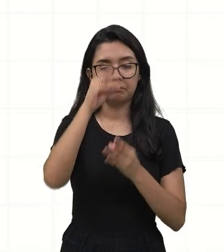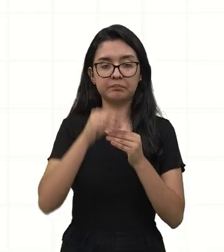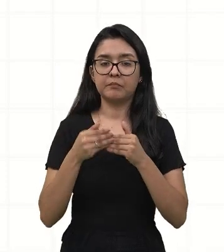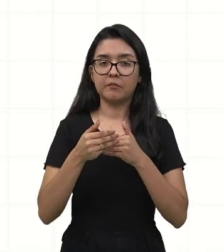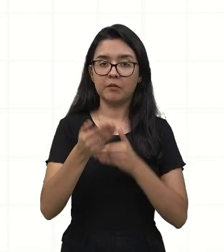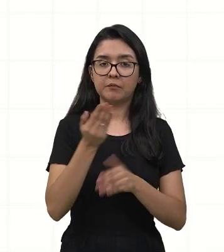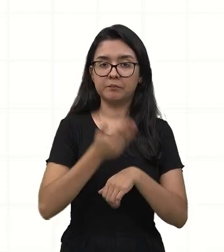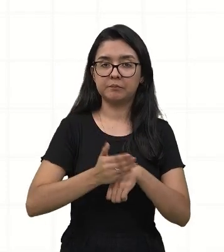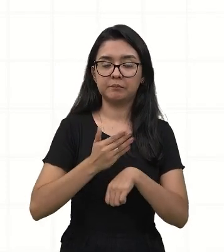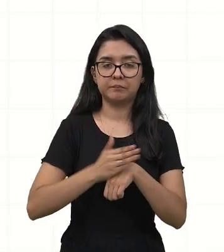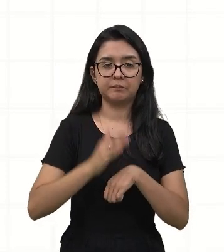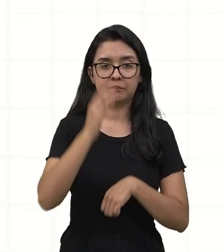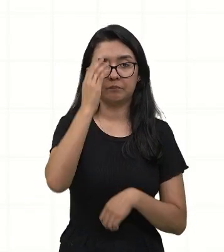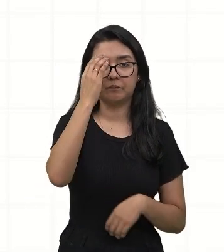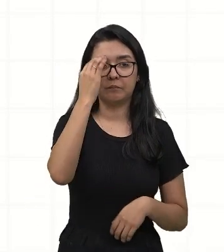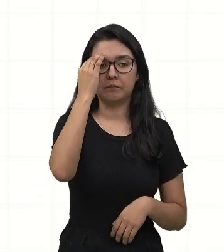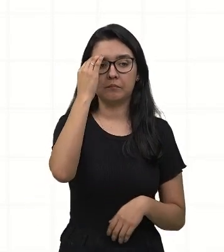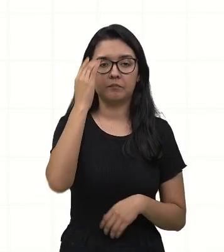praticar aqui.